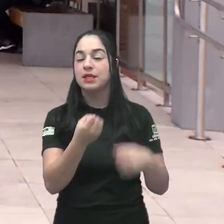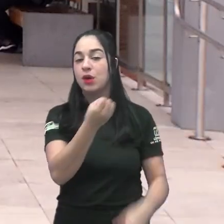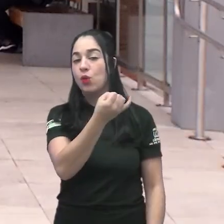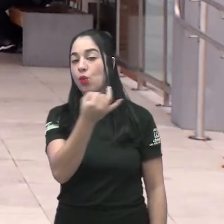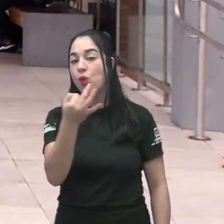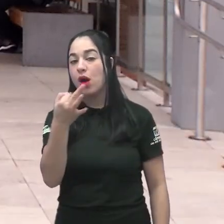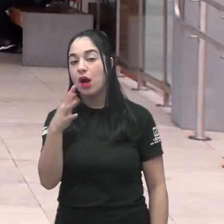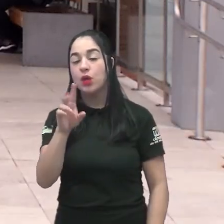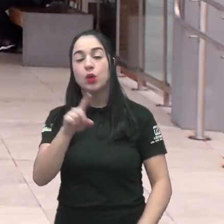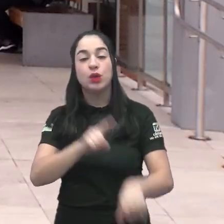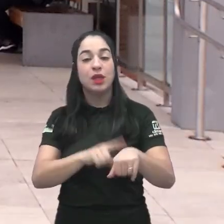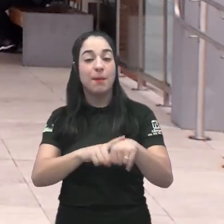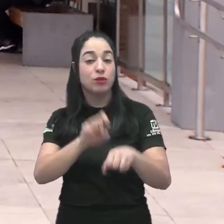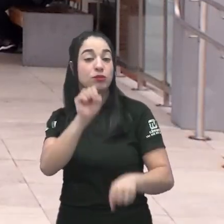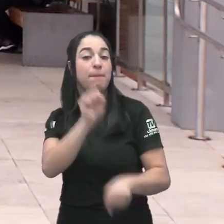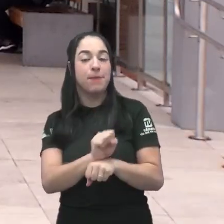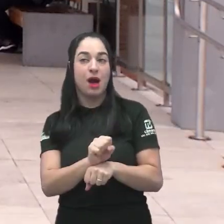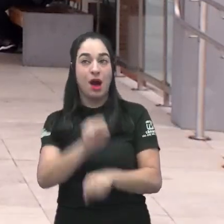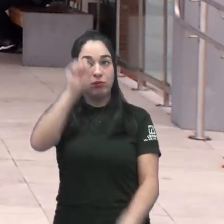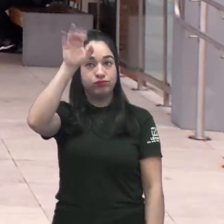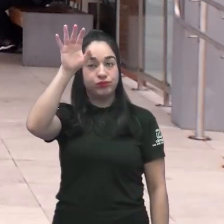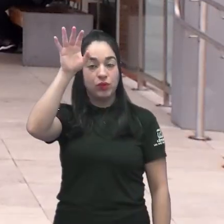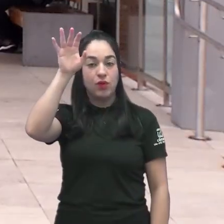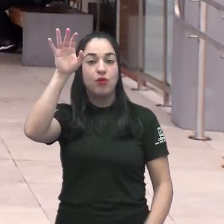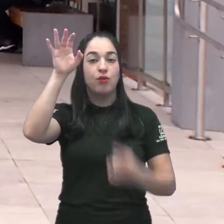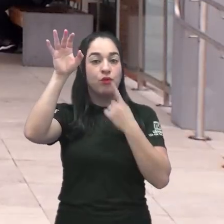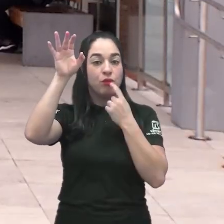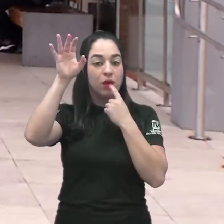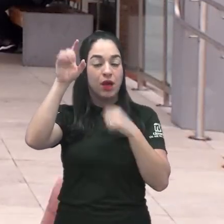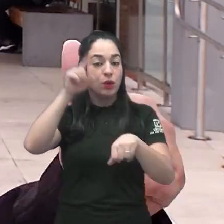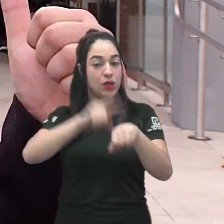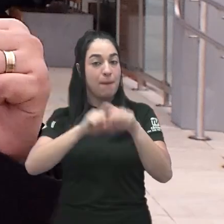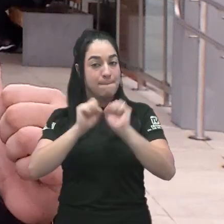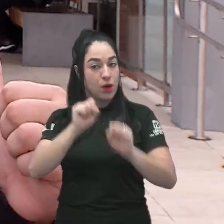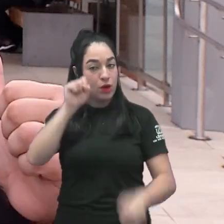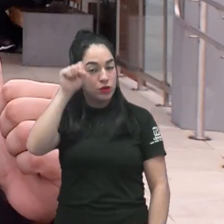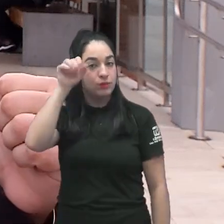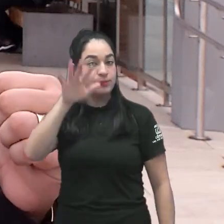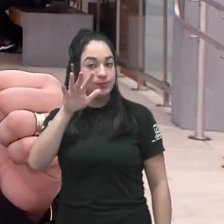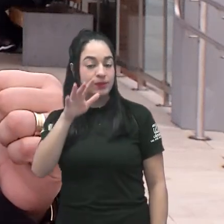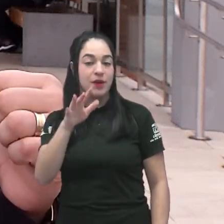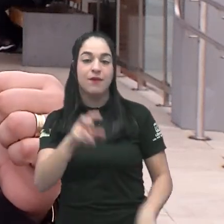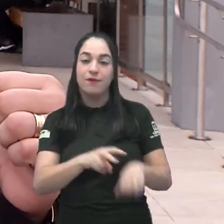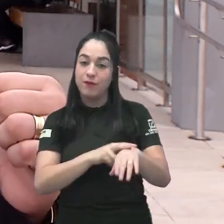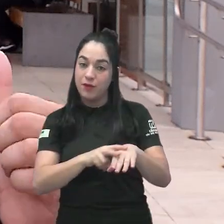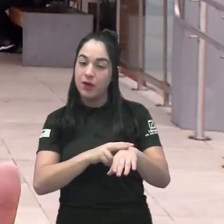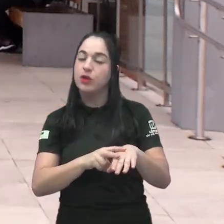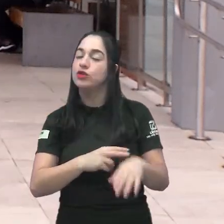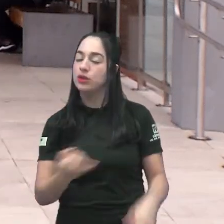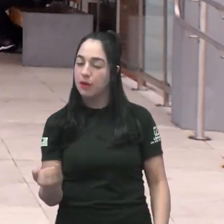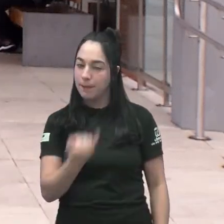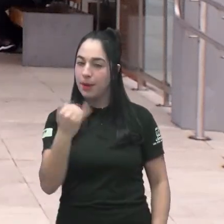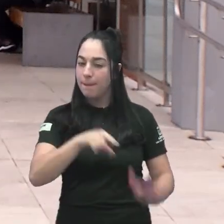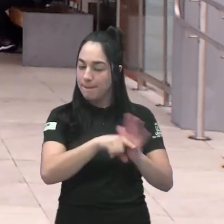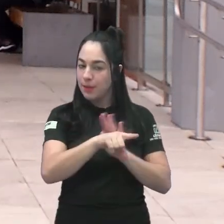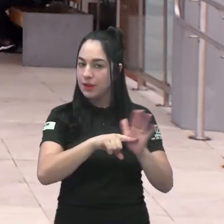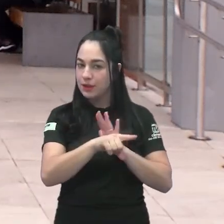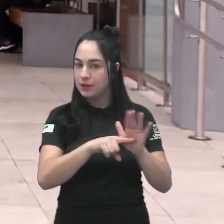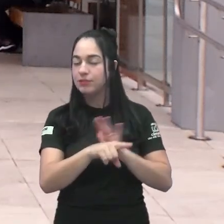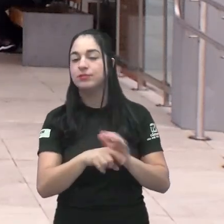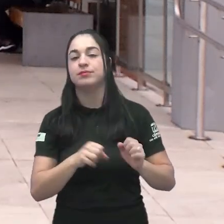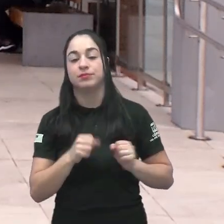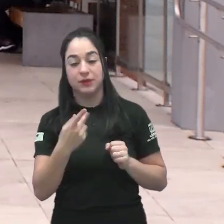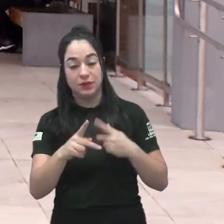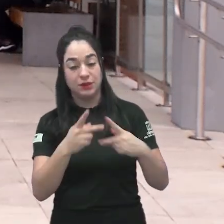ser colocado menor tempo de liberação, determinando o tempo de deslocamento desse serviço em massa. Então isso é muito importante